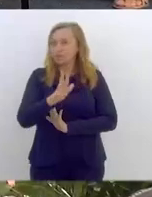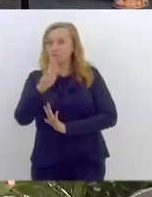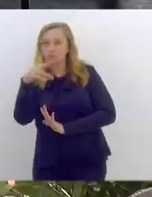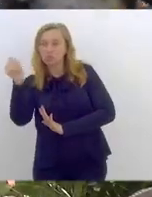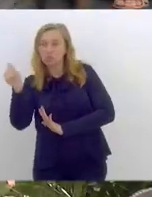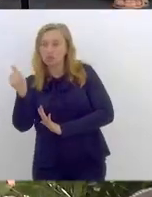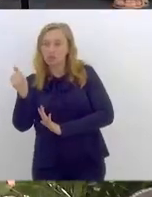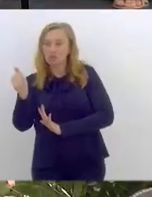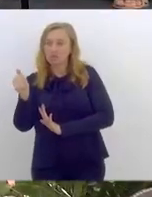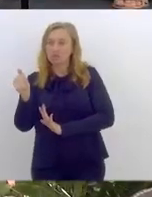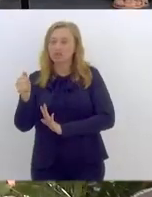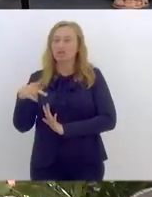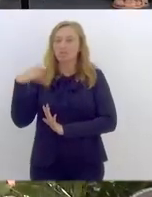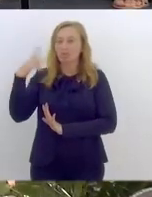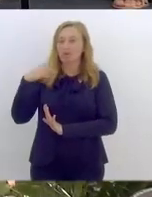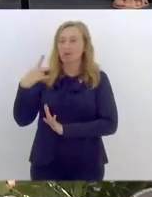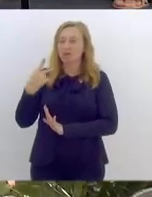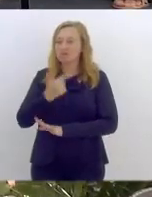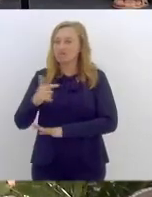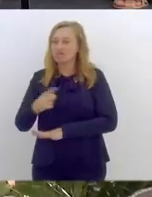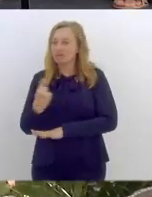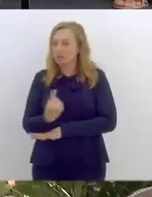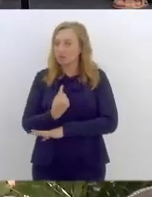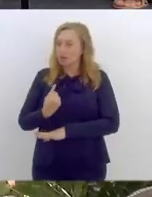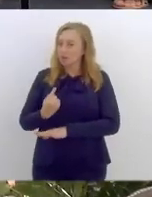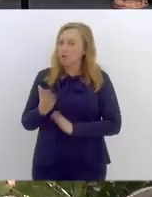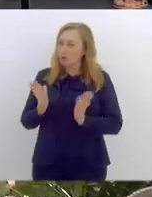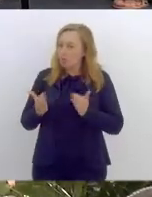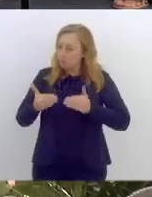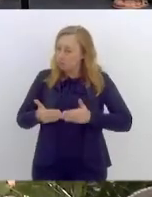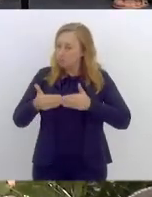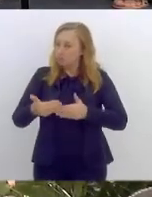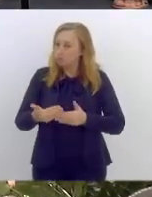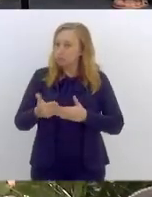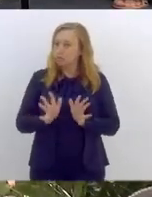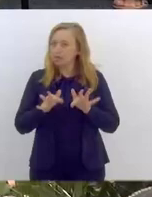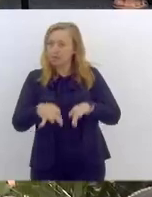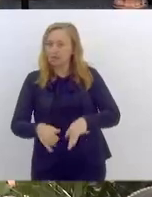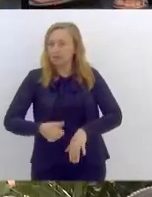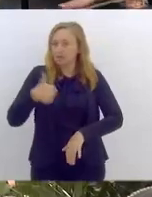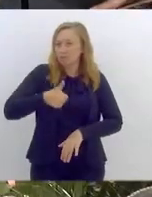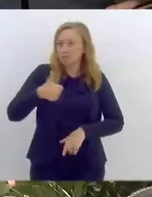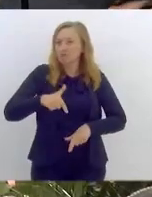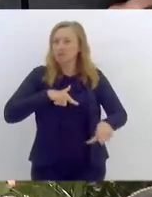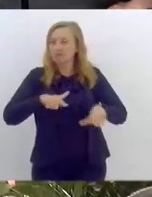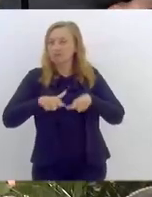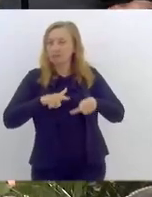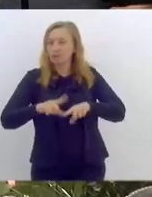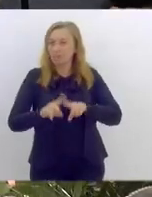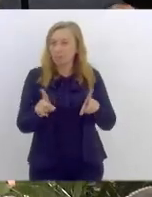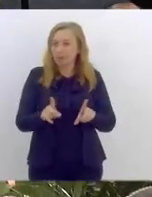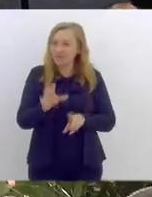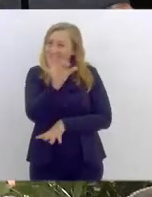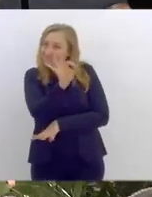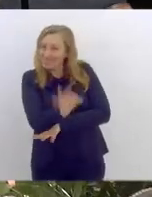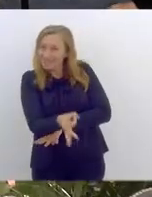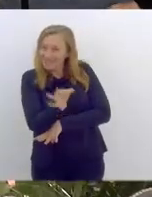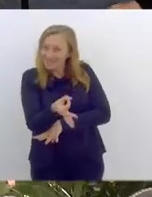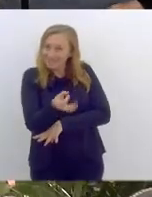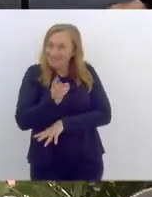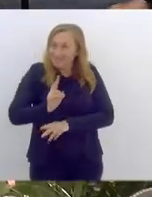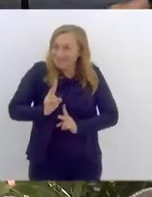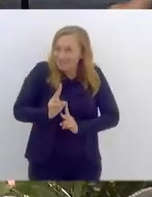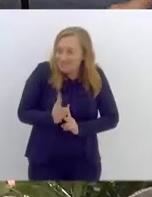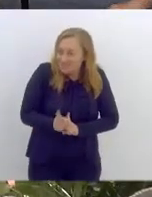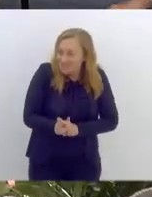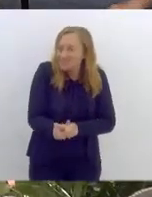sem nós. Hoje, damos um passo para encerrar nosso primeiro mandato, mas na certeza que seguiremos